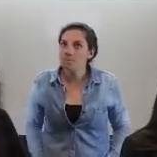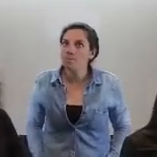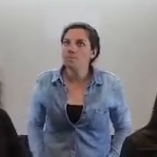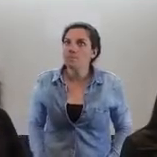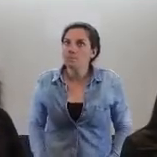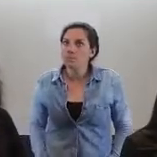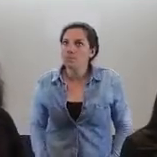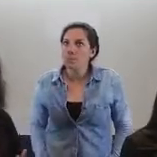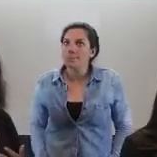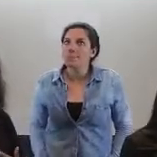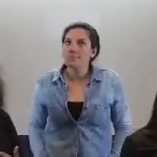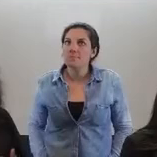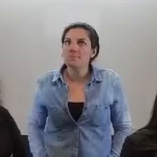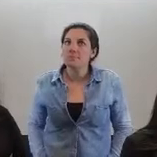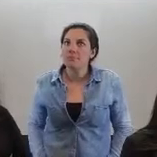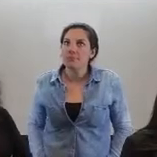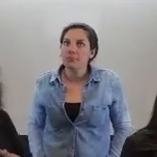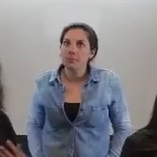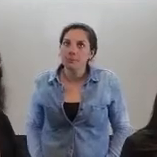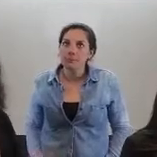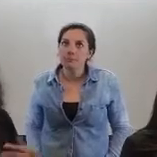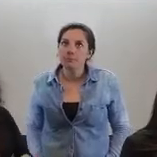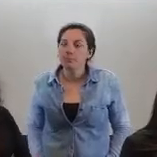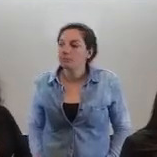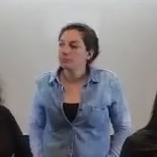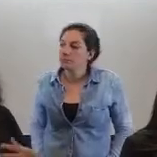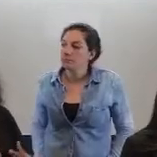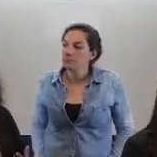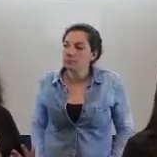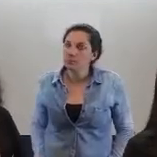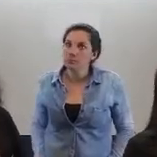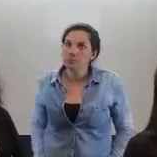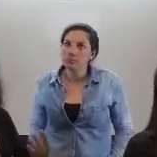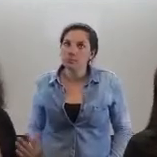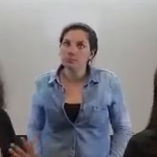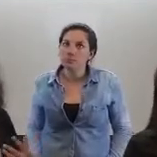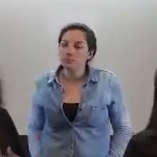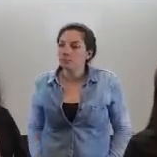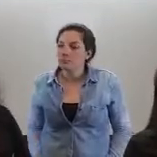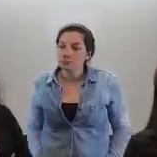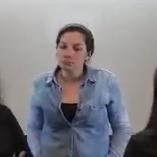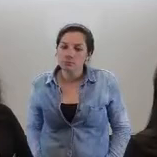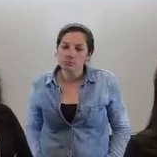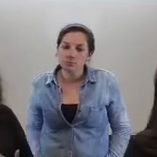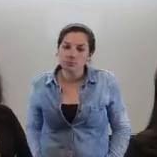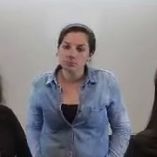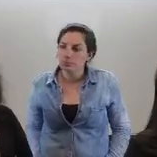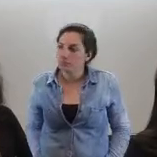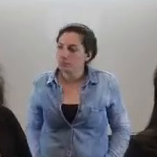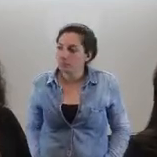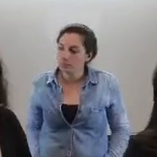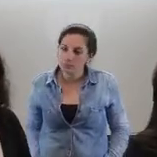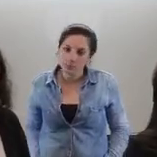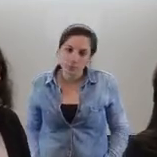que não tenha um conflito de um curso ter um trabalho de uma forma, outro de